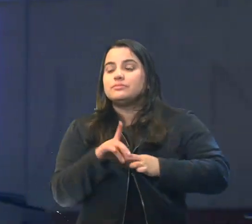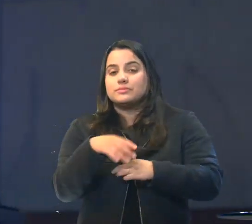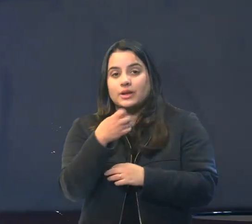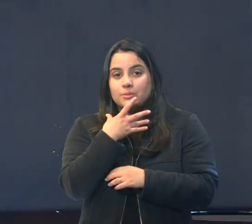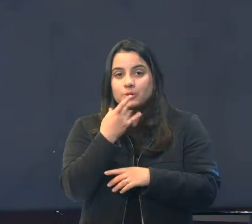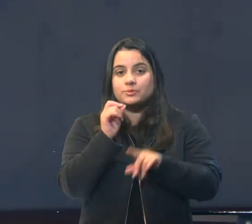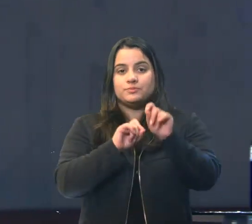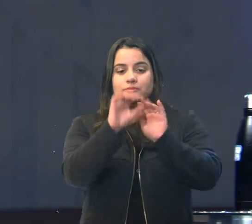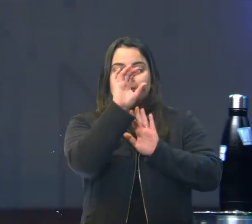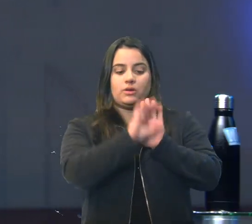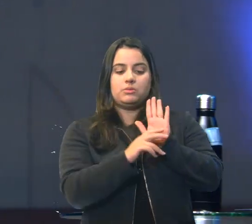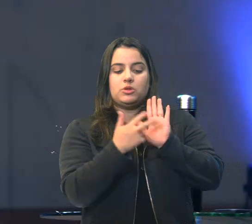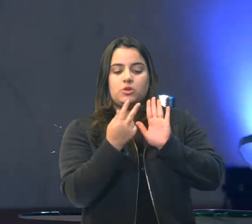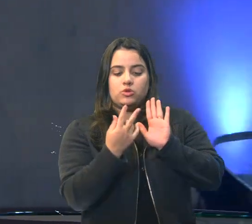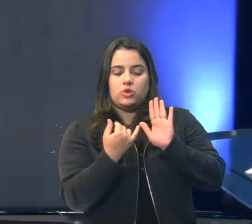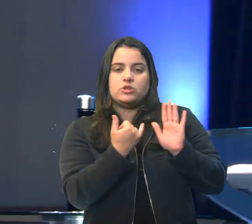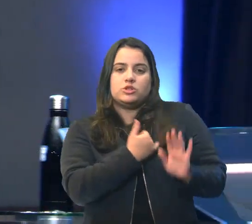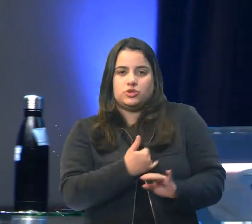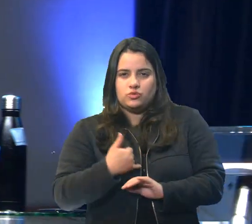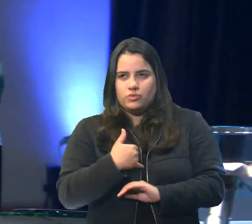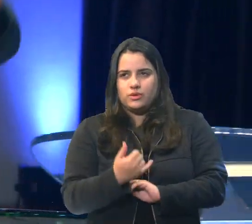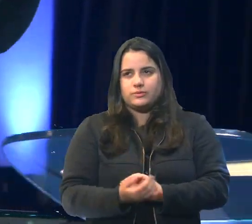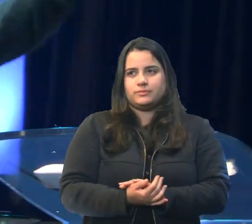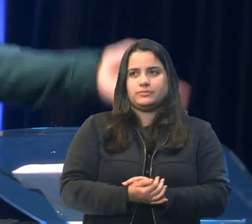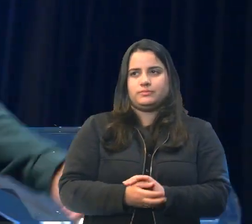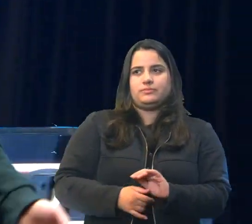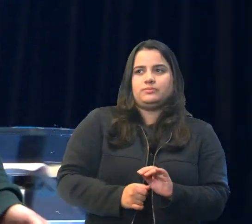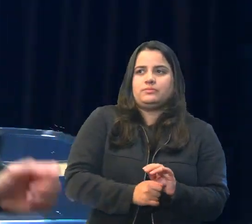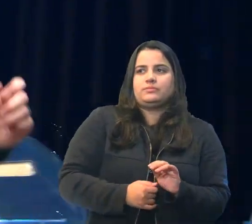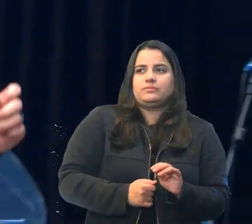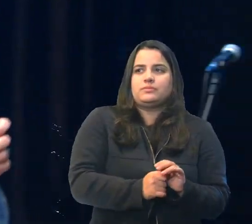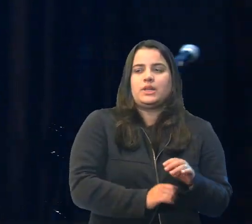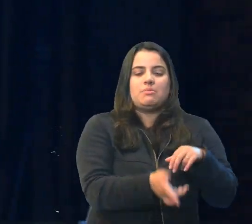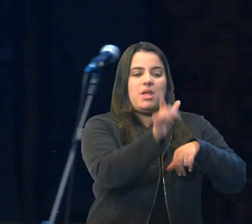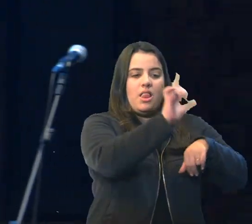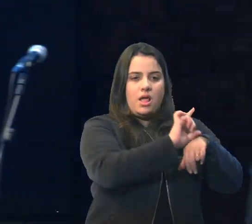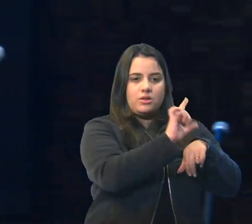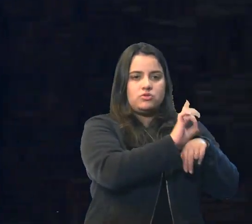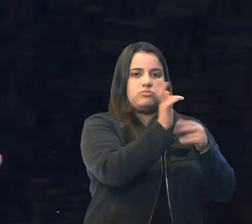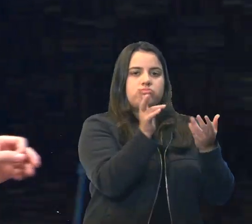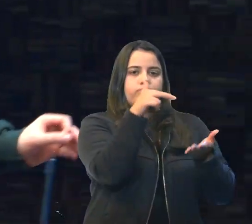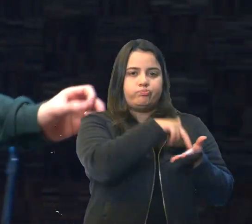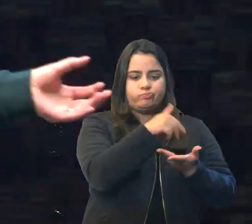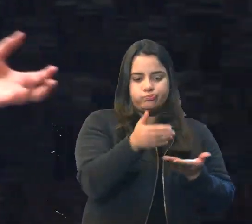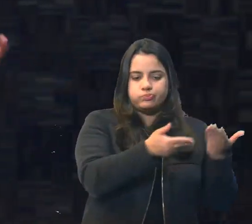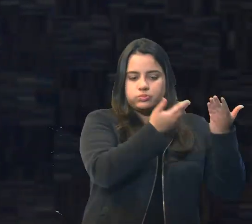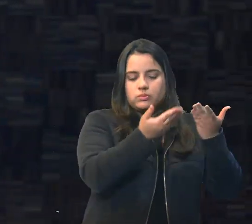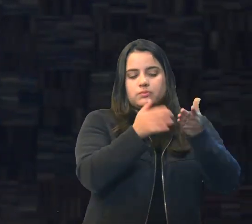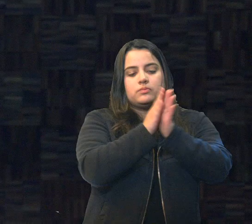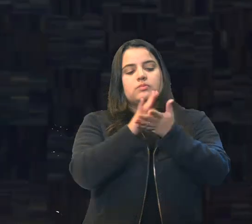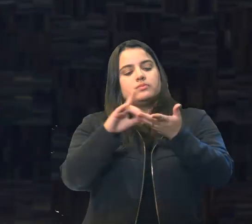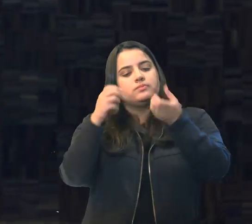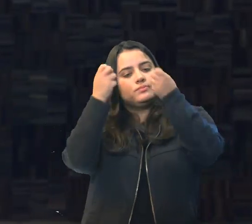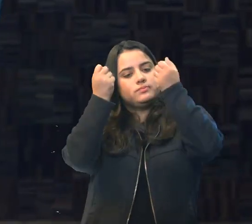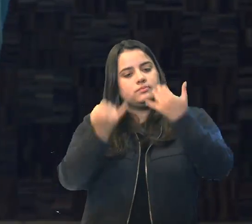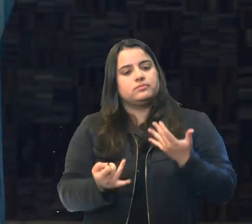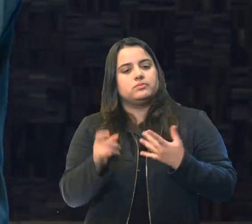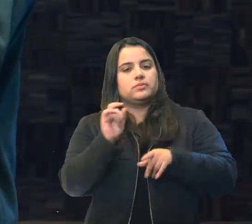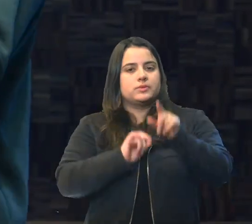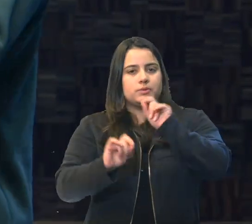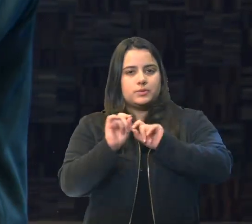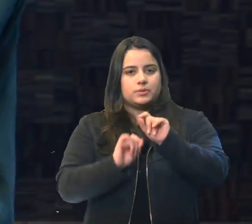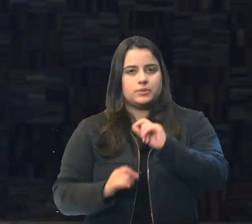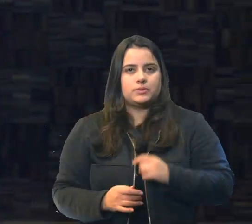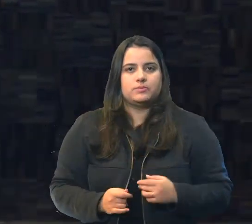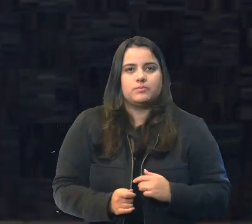que no capítulo 12 de João, depois da ressurreição de Lázaro, a Bíblia conta uma história maravilhosa